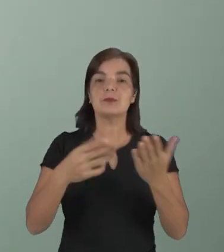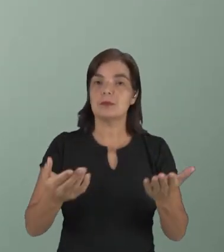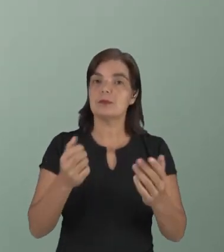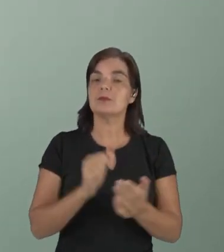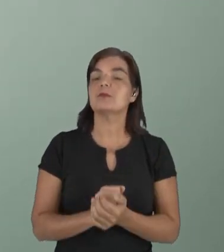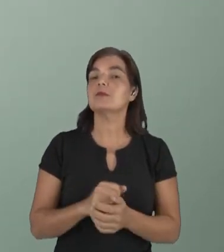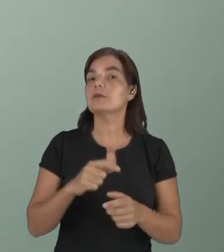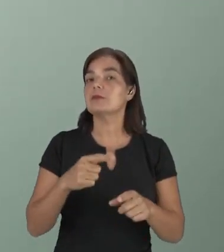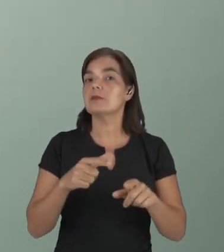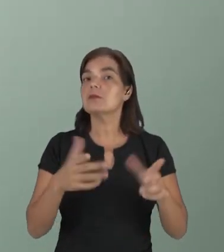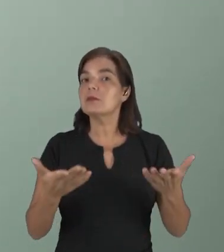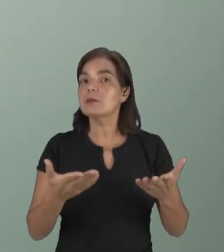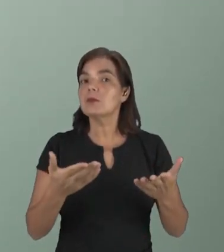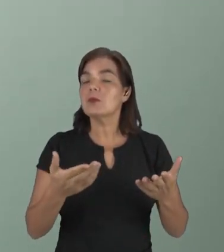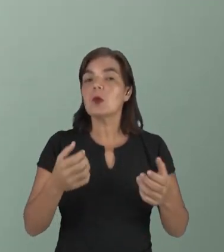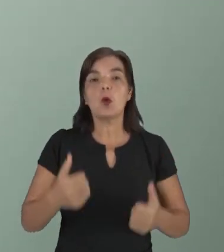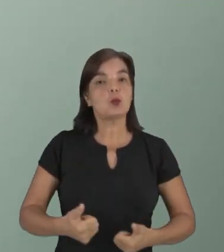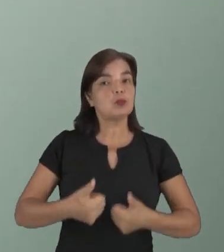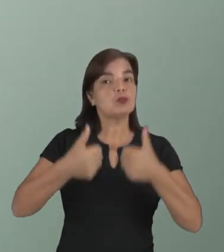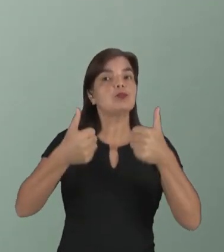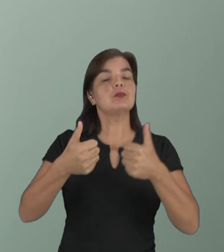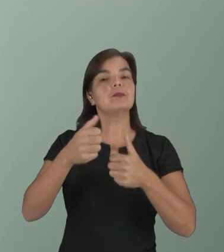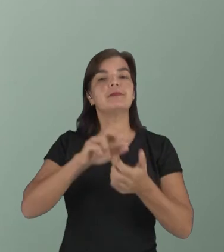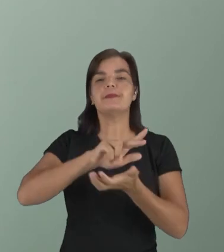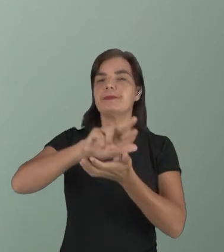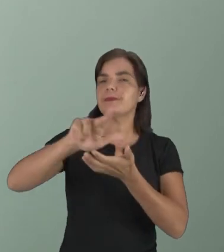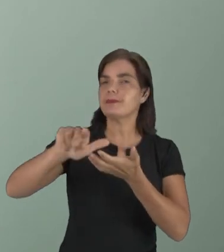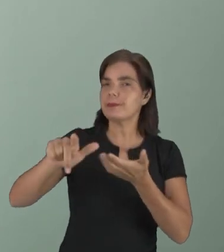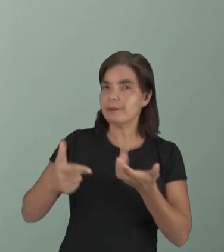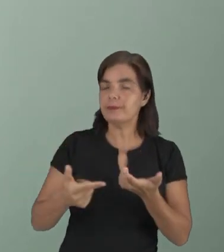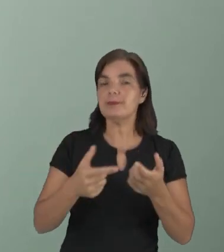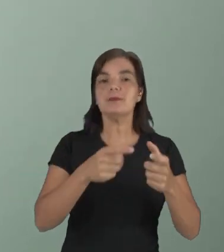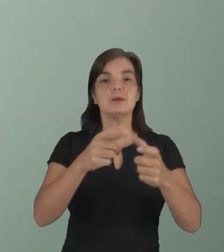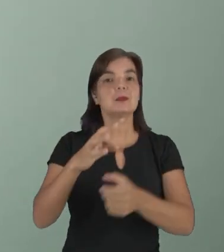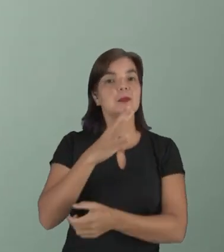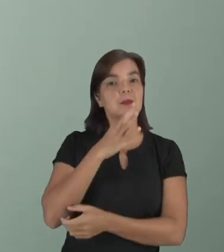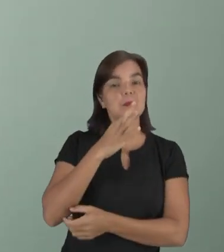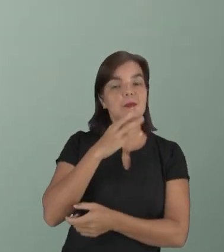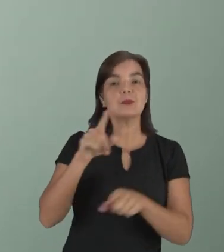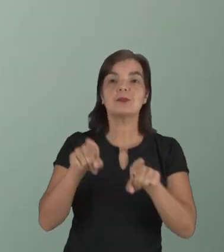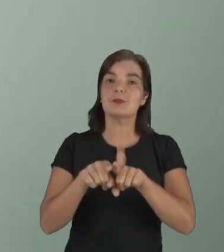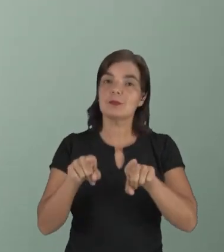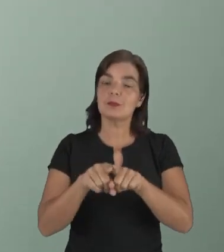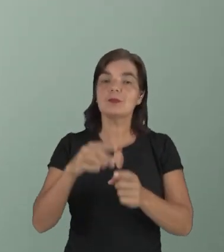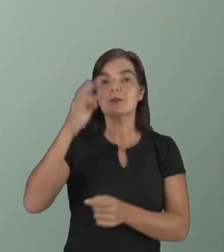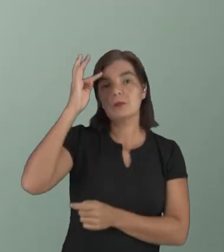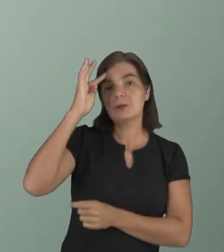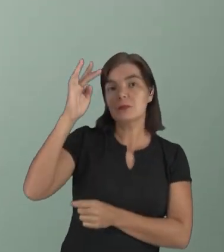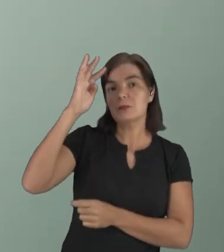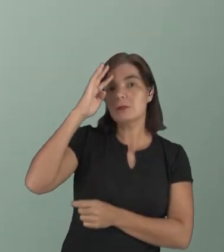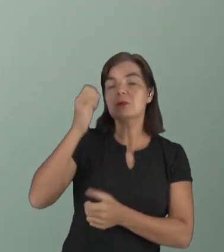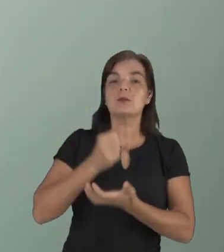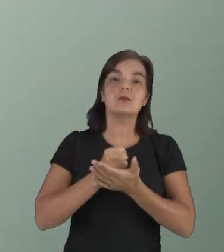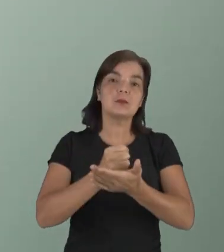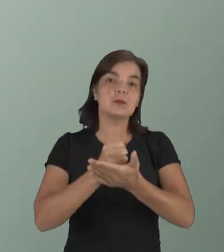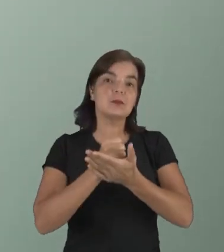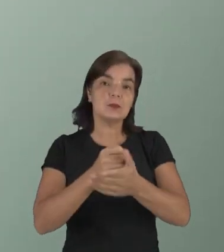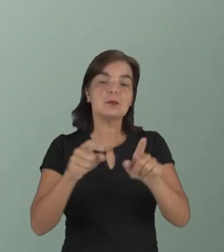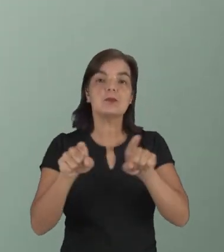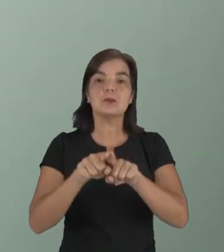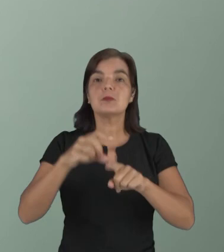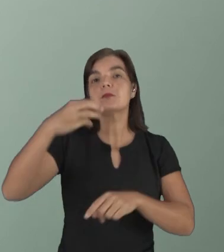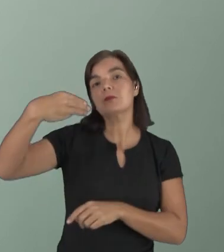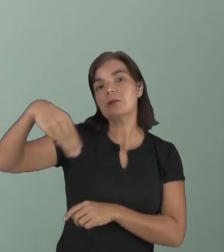vai afetar positivamente várias outras áreas depois, porque aí tinha um conhecimento teórico apoiado num